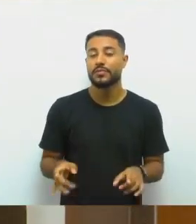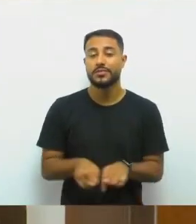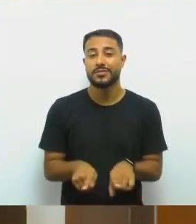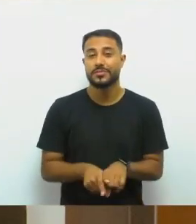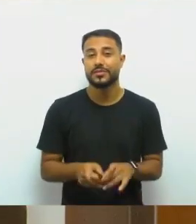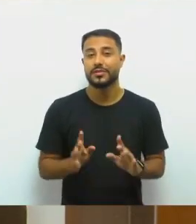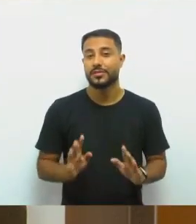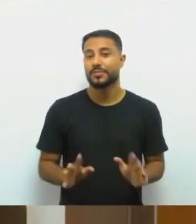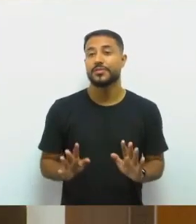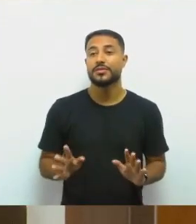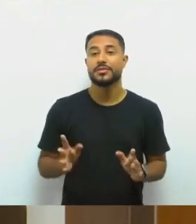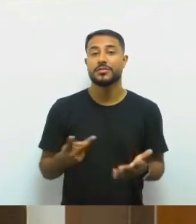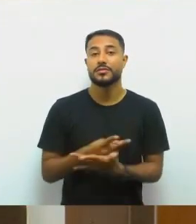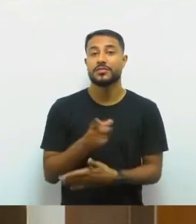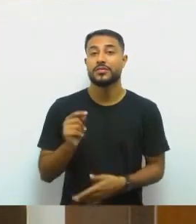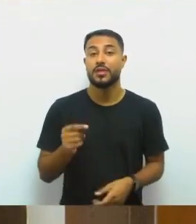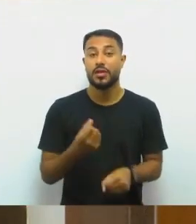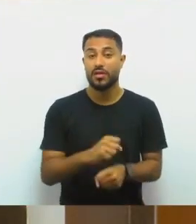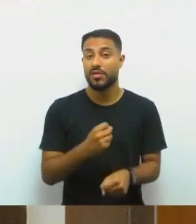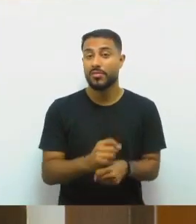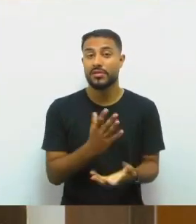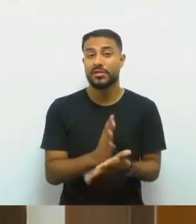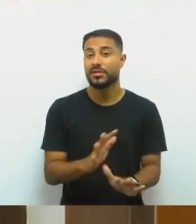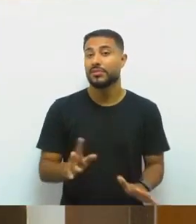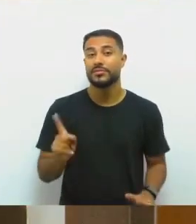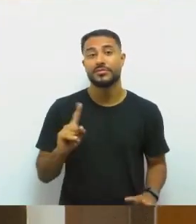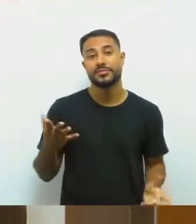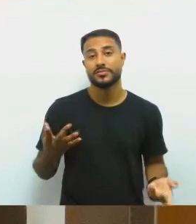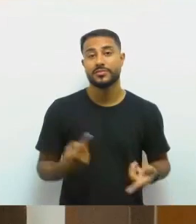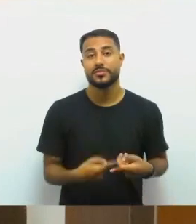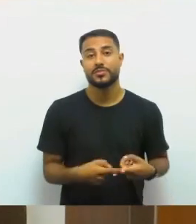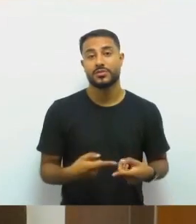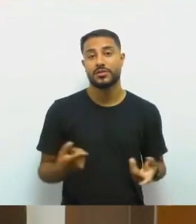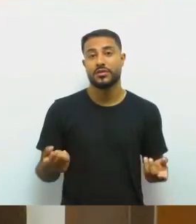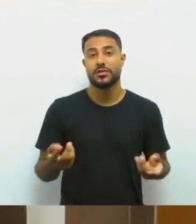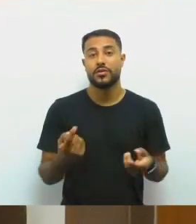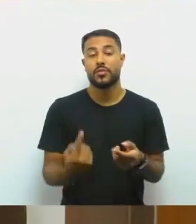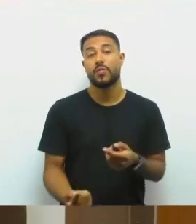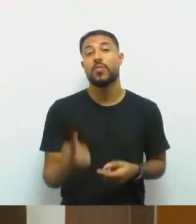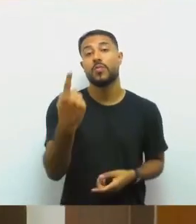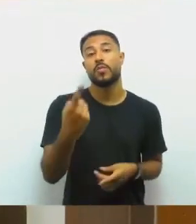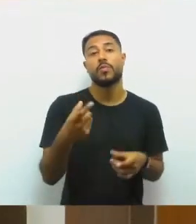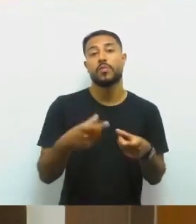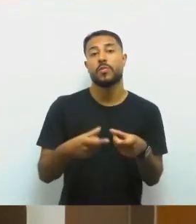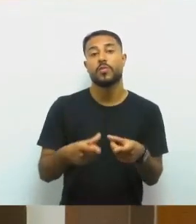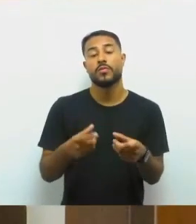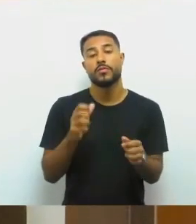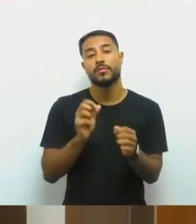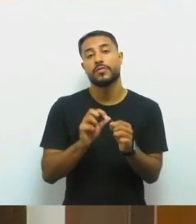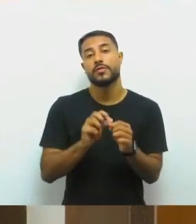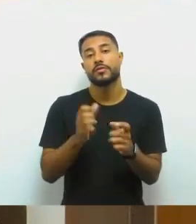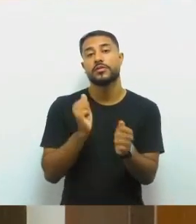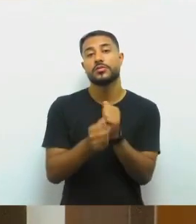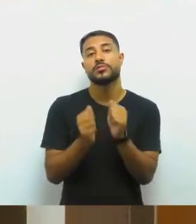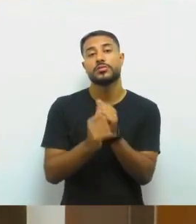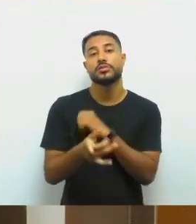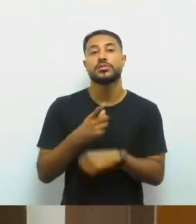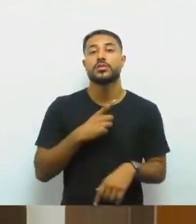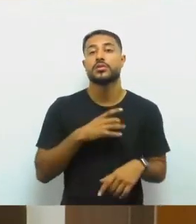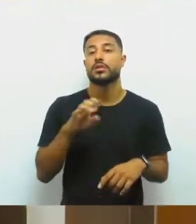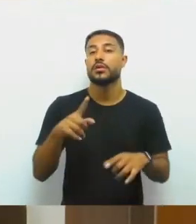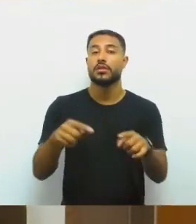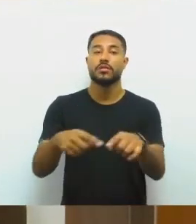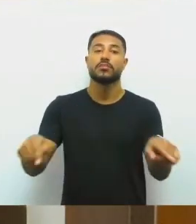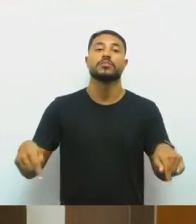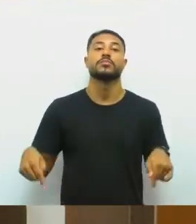campo do Cantagalo. O bairro do Cantagalo, a única área de lazer que tem é o campo lá em cima. Na rodovia não tem